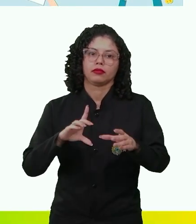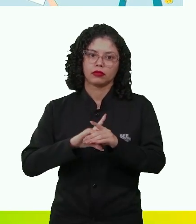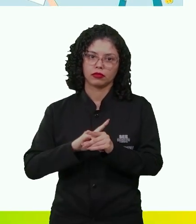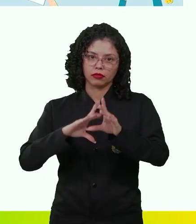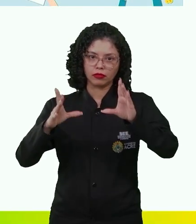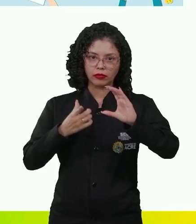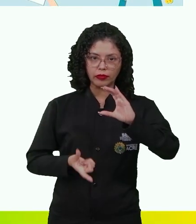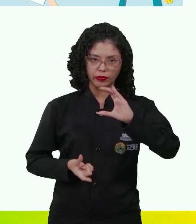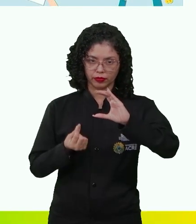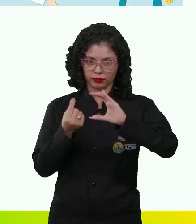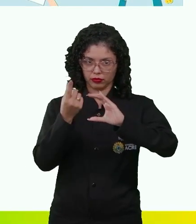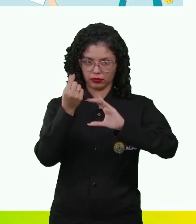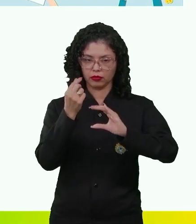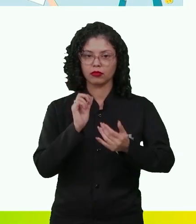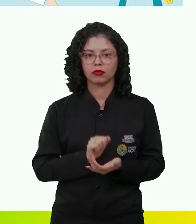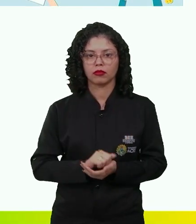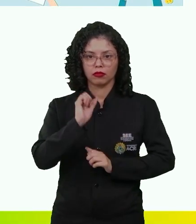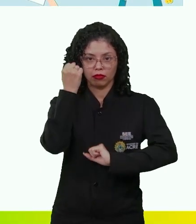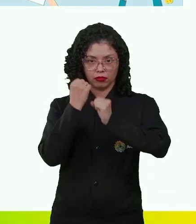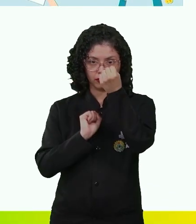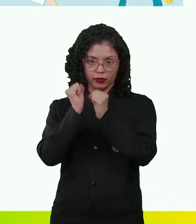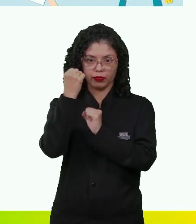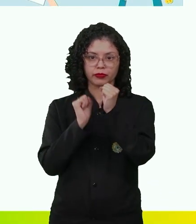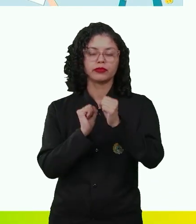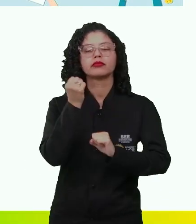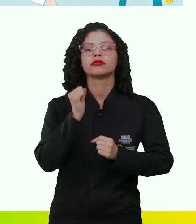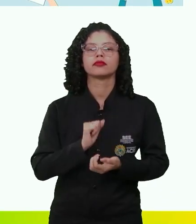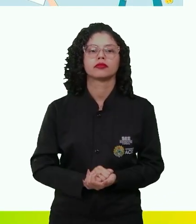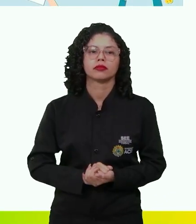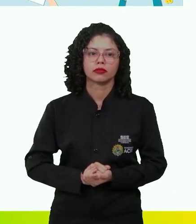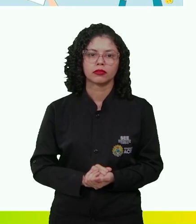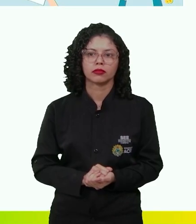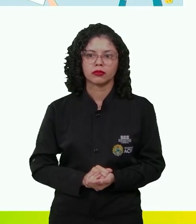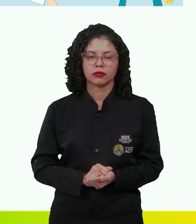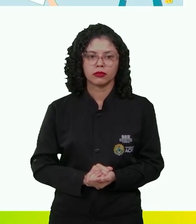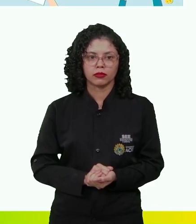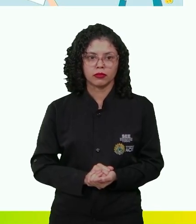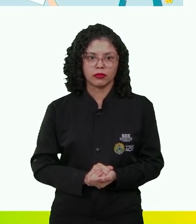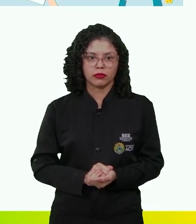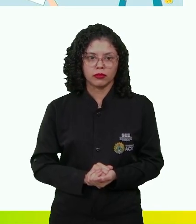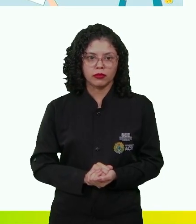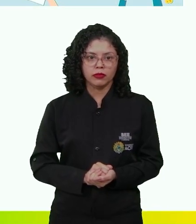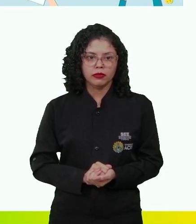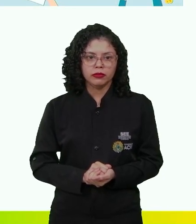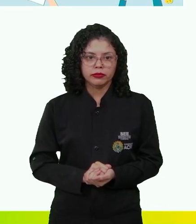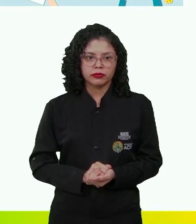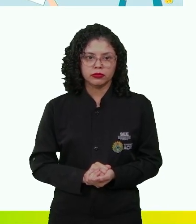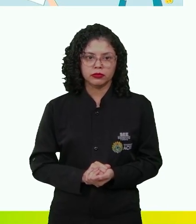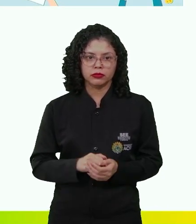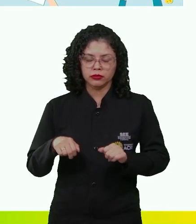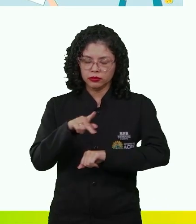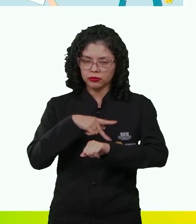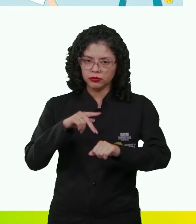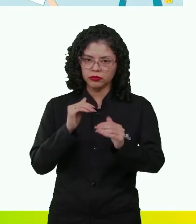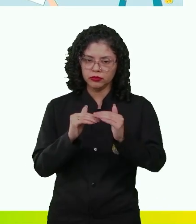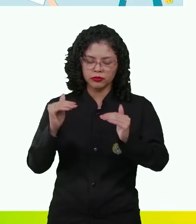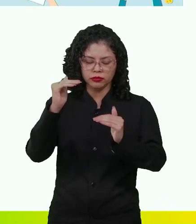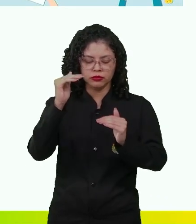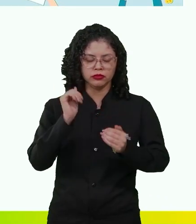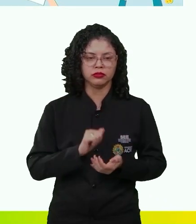países democráticos, capitalistas e industrializados. Esses eram tidos como países de primeiro